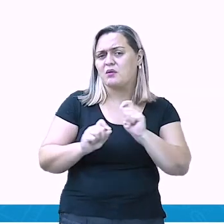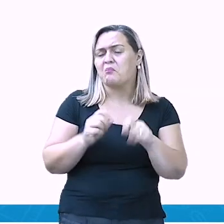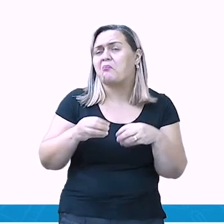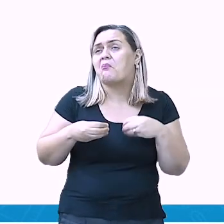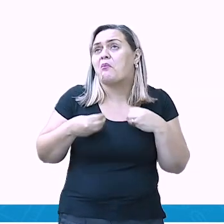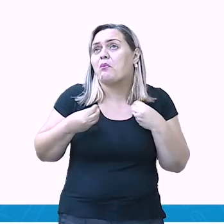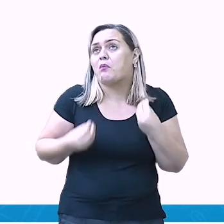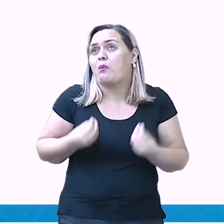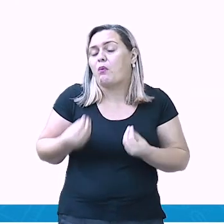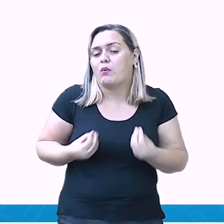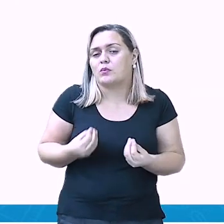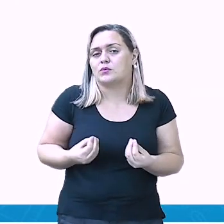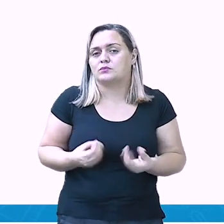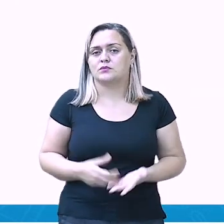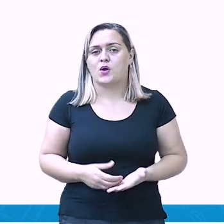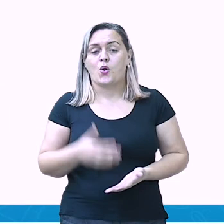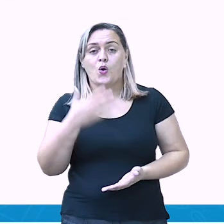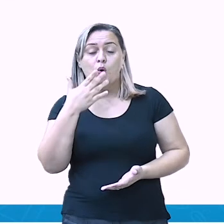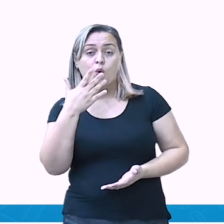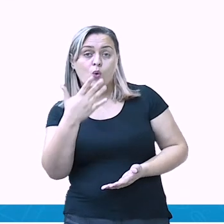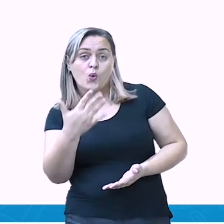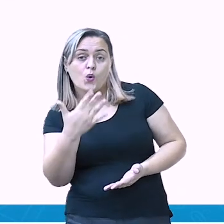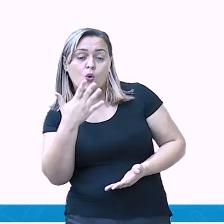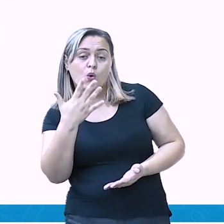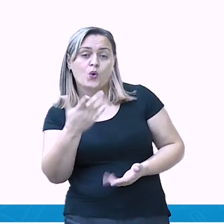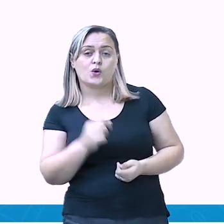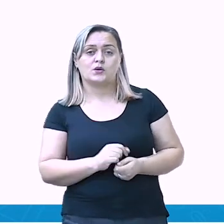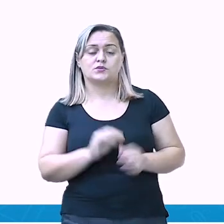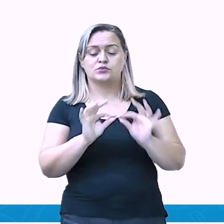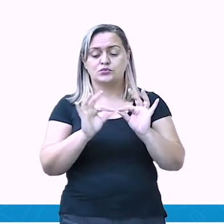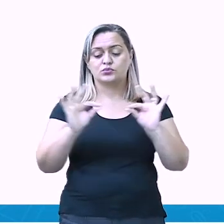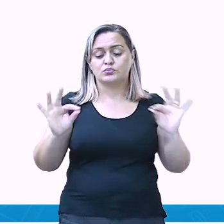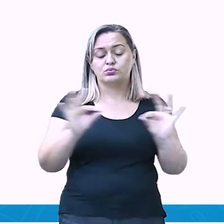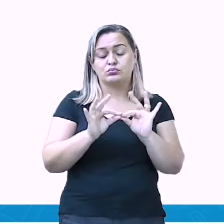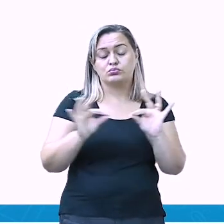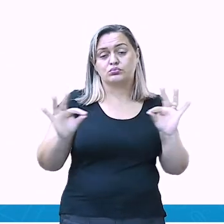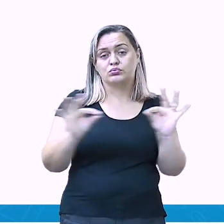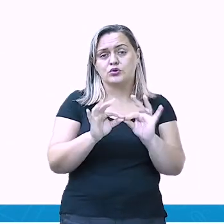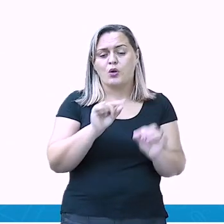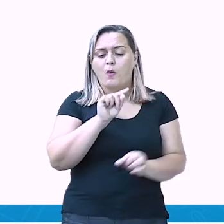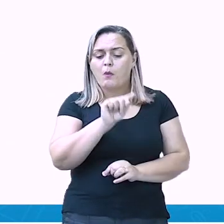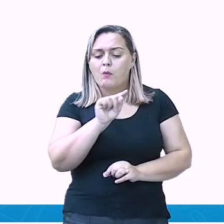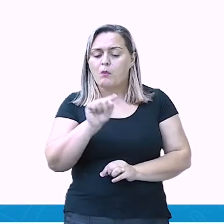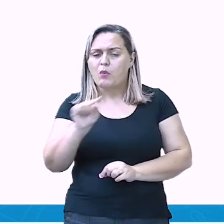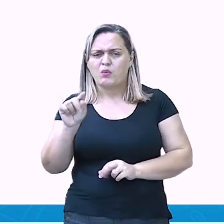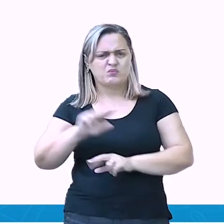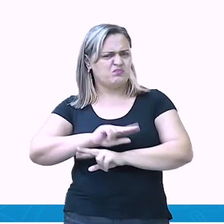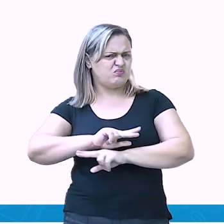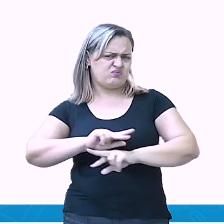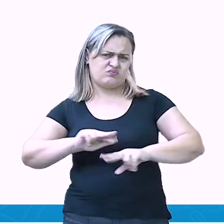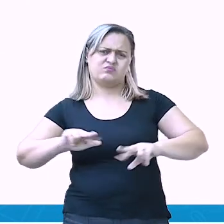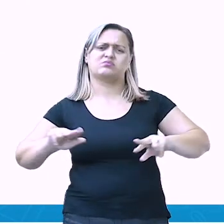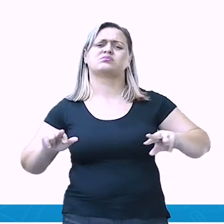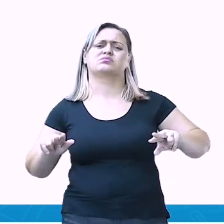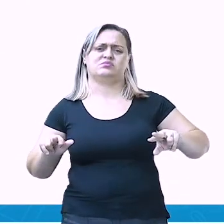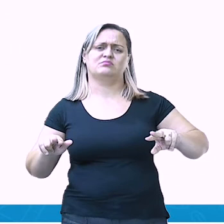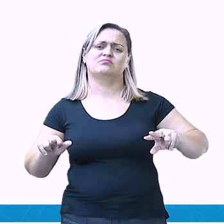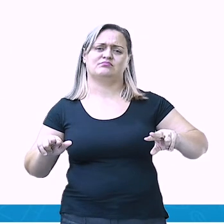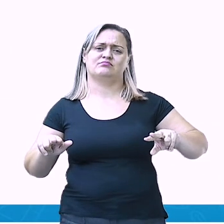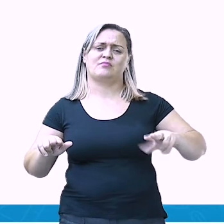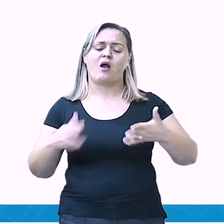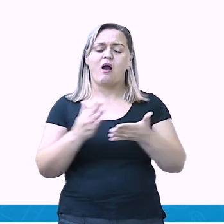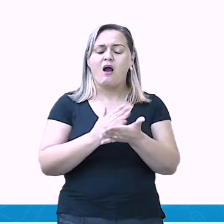ser ícones, achuras, pontos, linhas e outros. Alguns desses